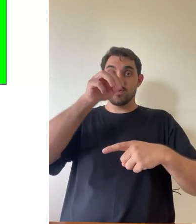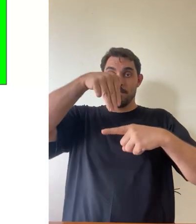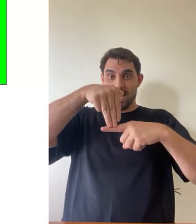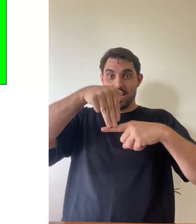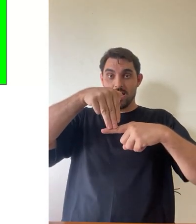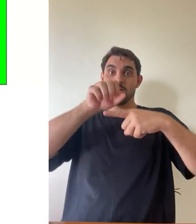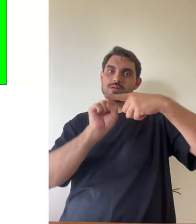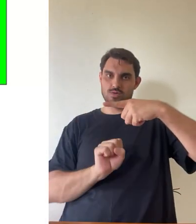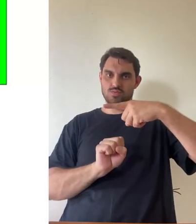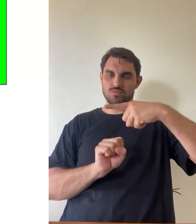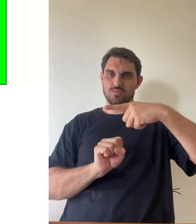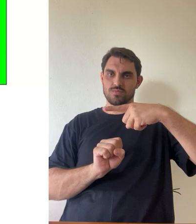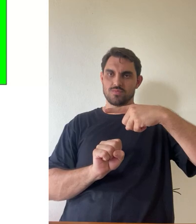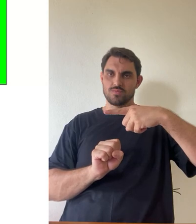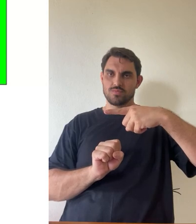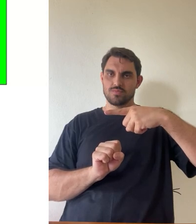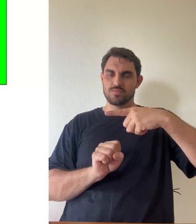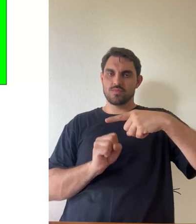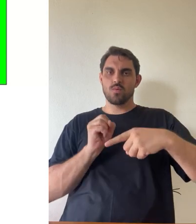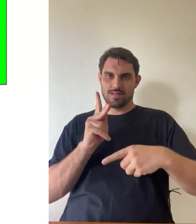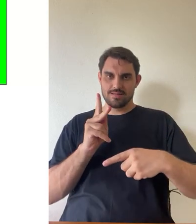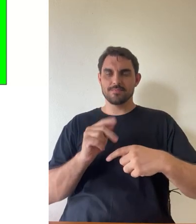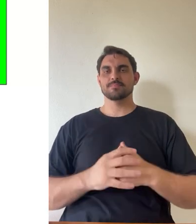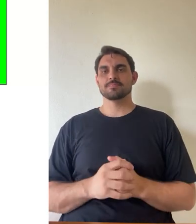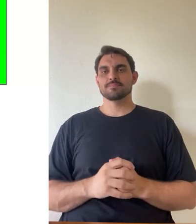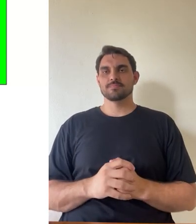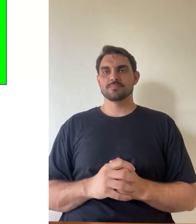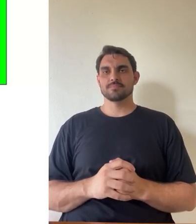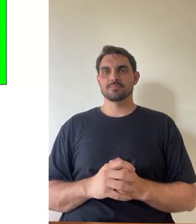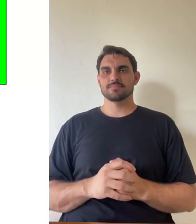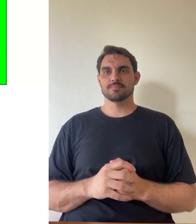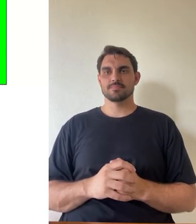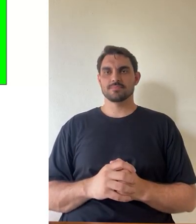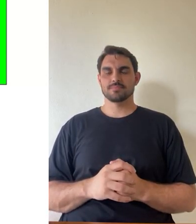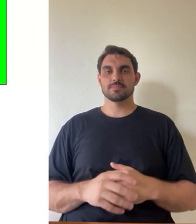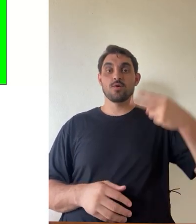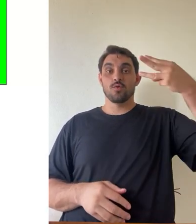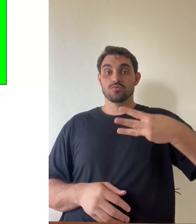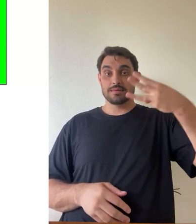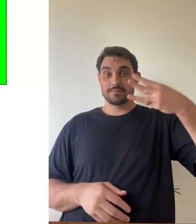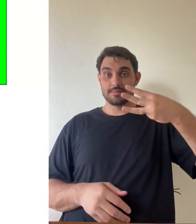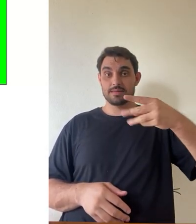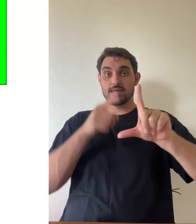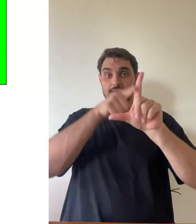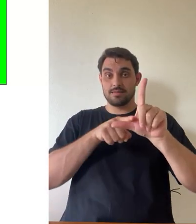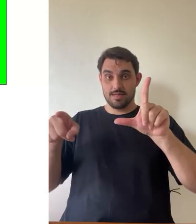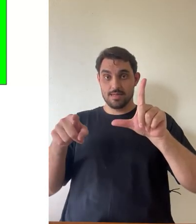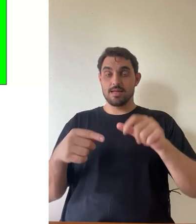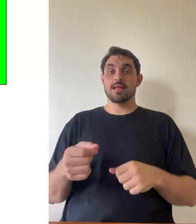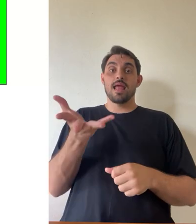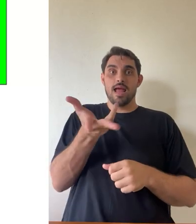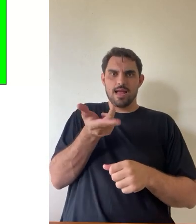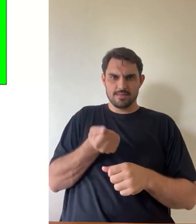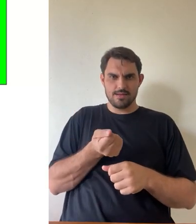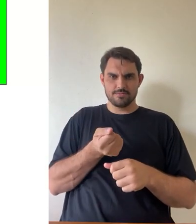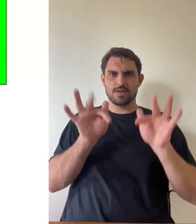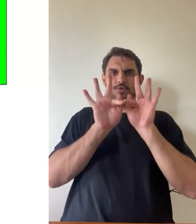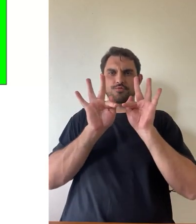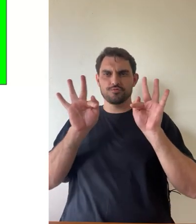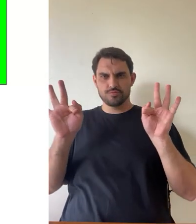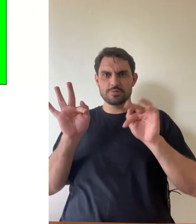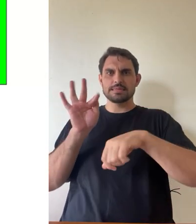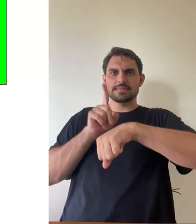por segundo, tá? E para o gráfico da aceleração em função